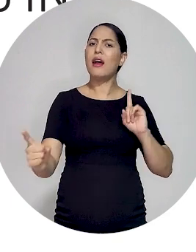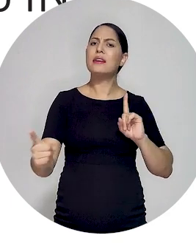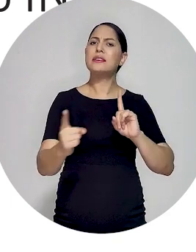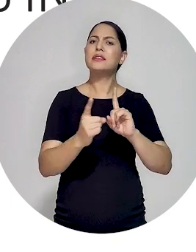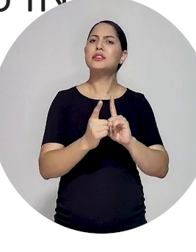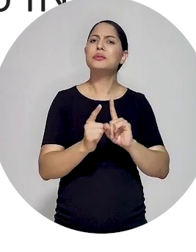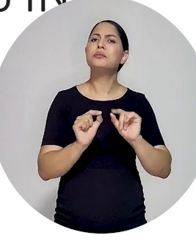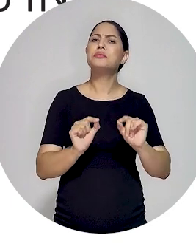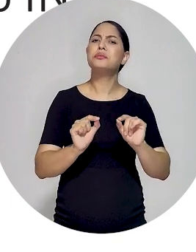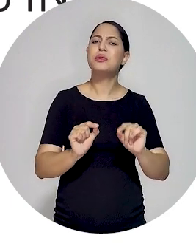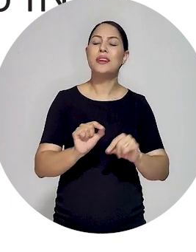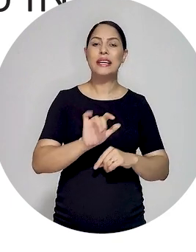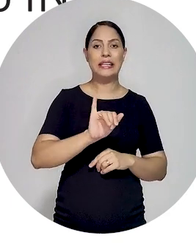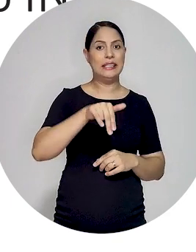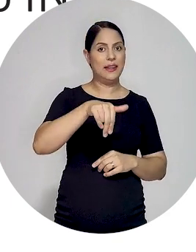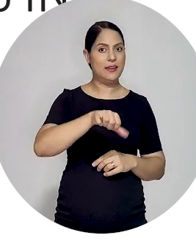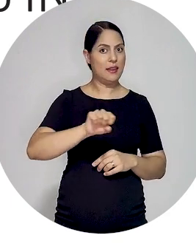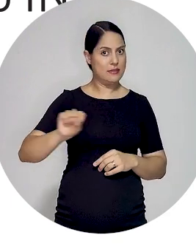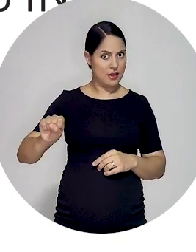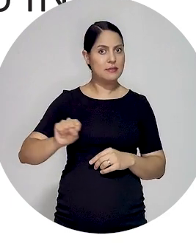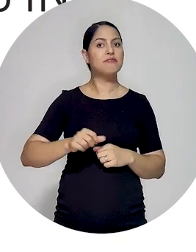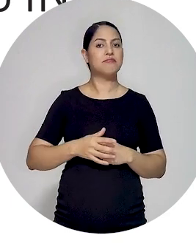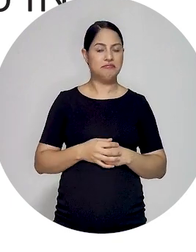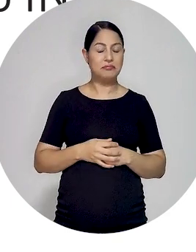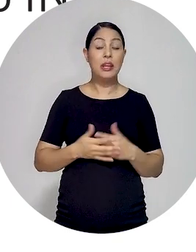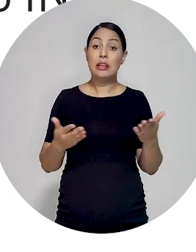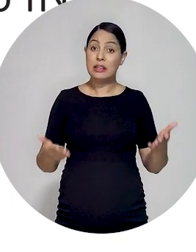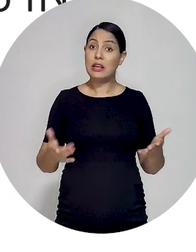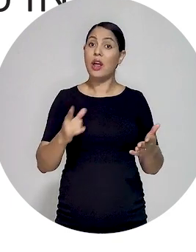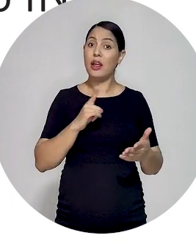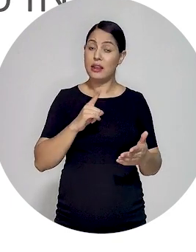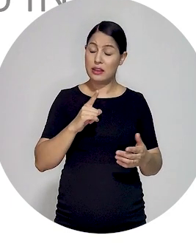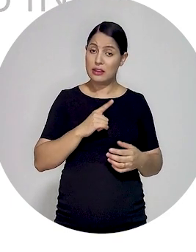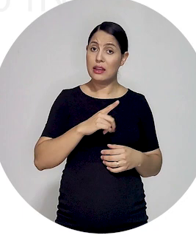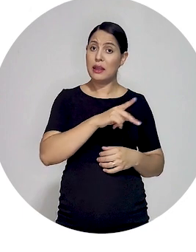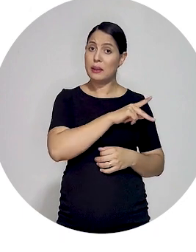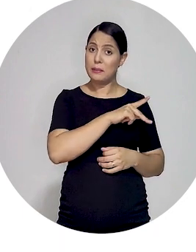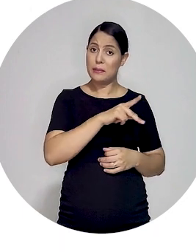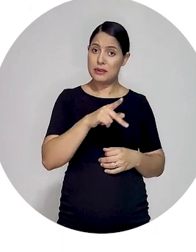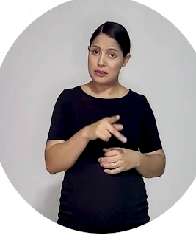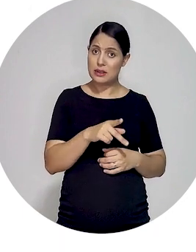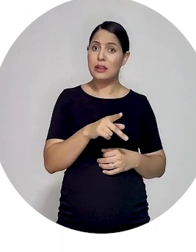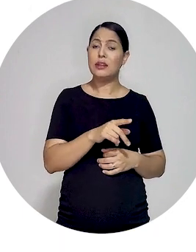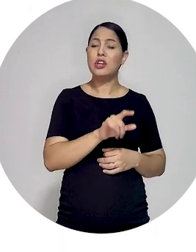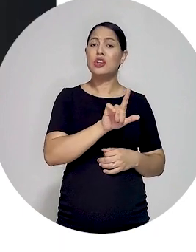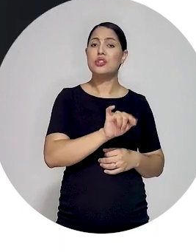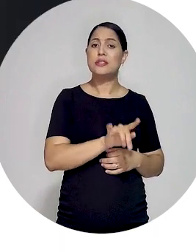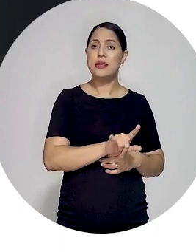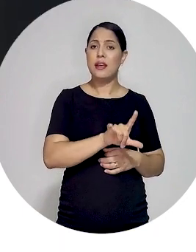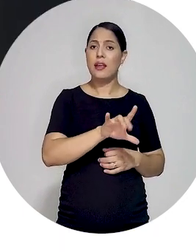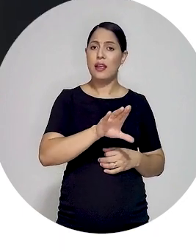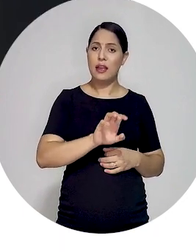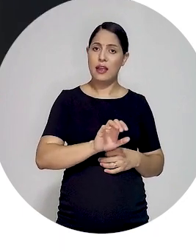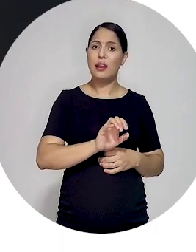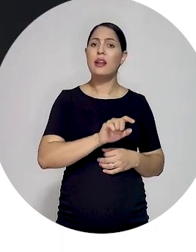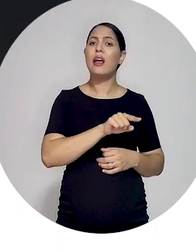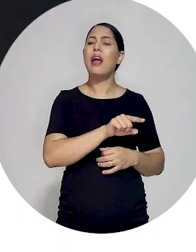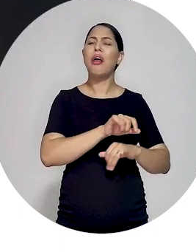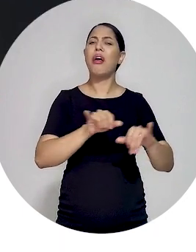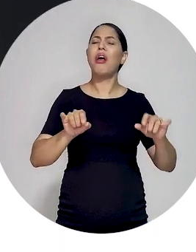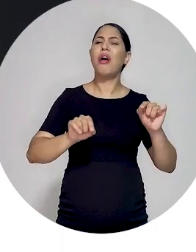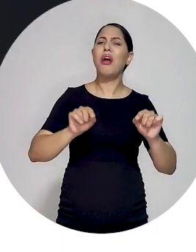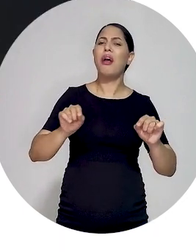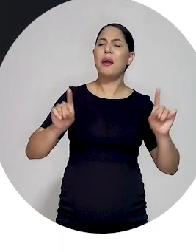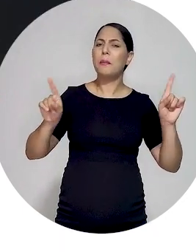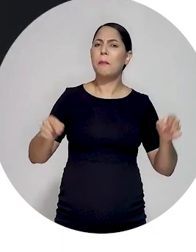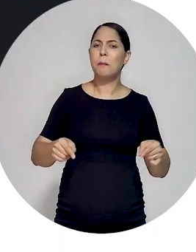do acordo que prevê a regularização do atendimento aos segurados do INSS. Segundo a vice-presidente da Comissão de Direito Previdenciário da